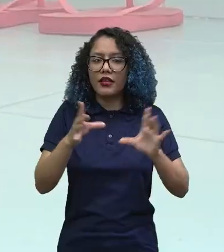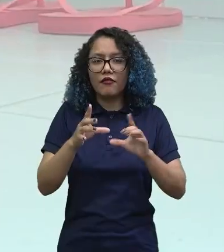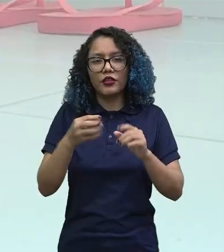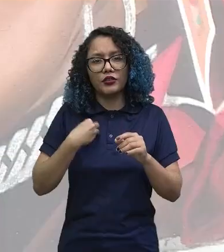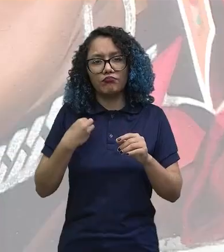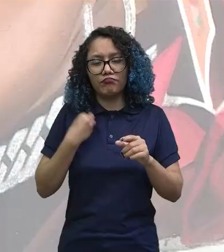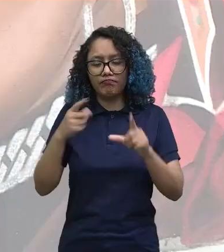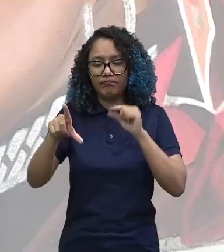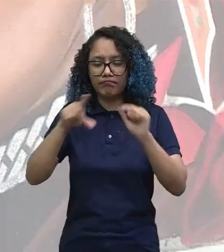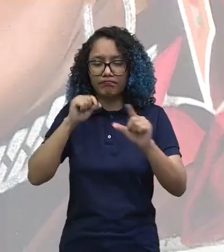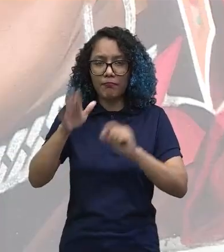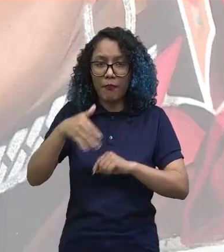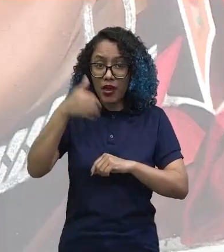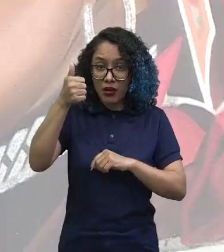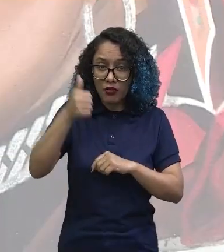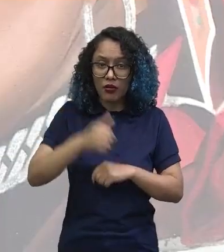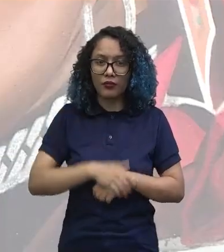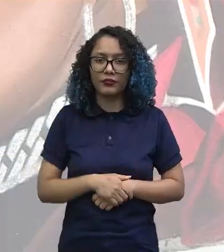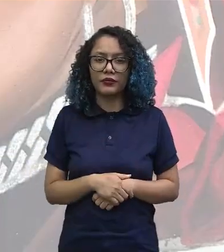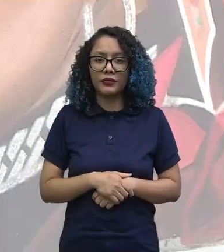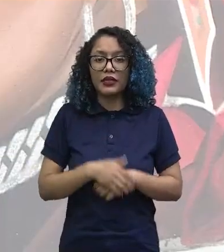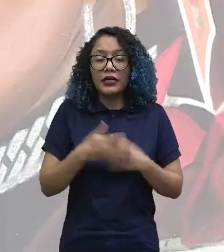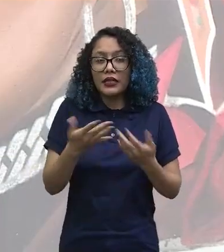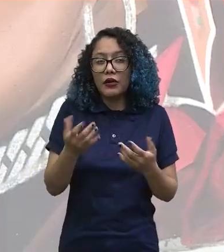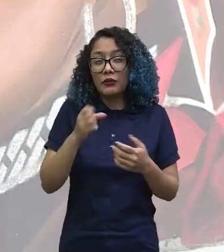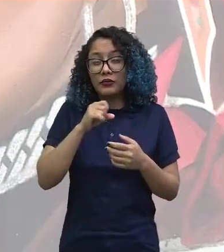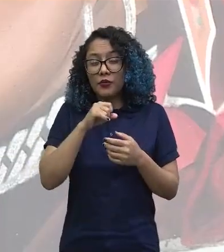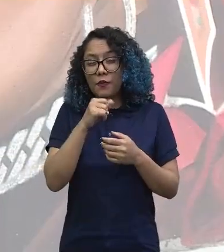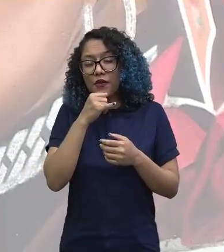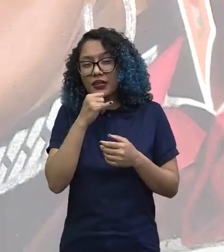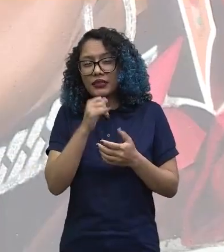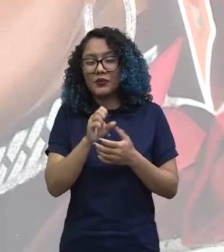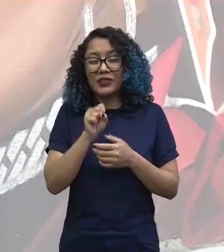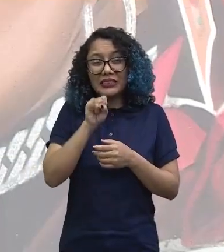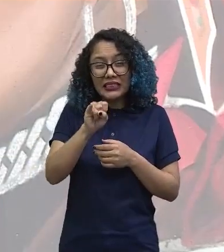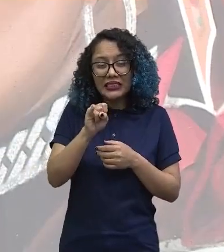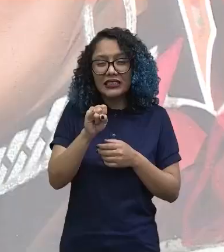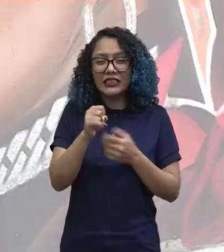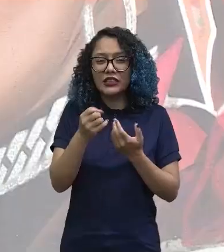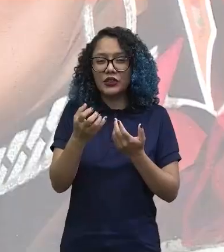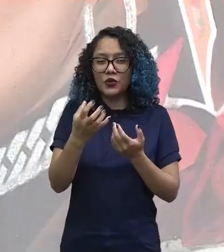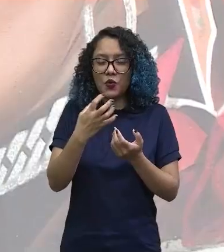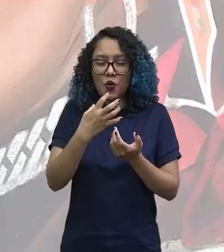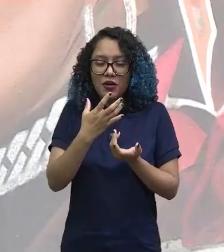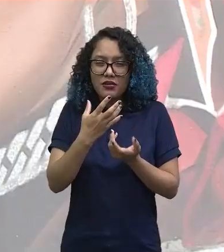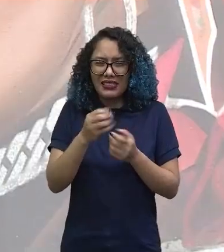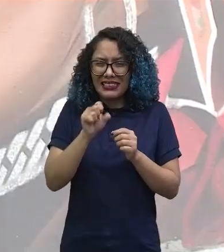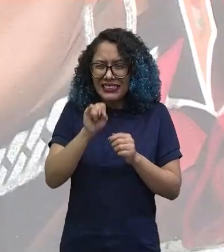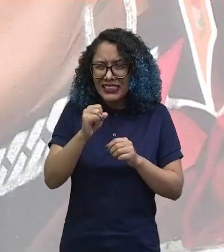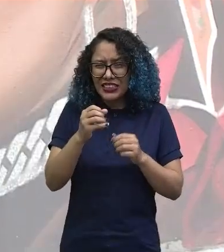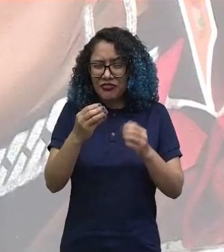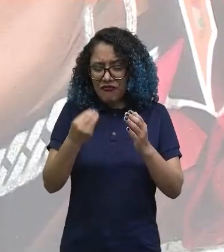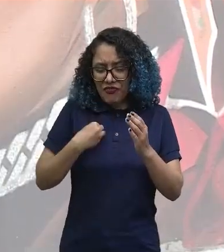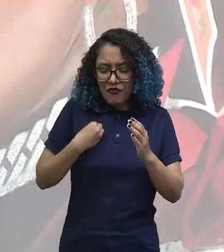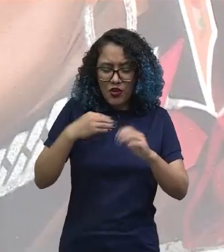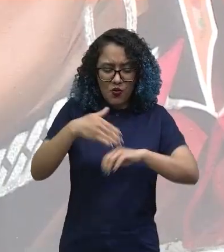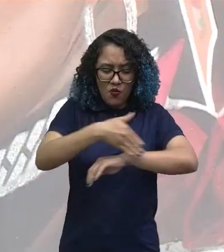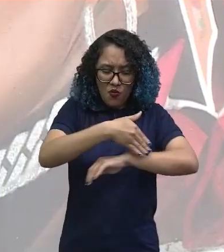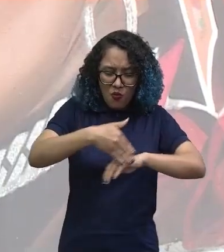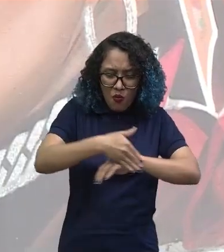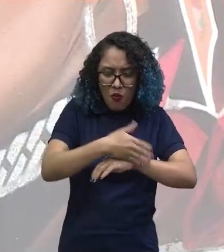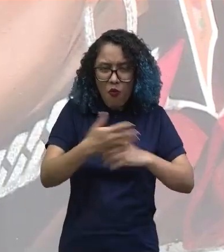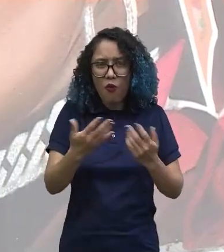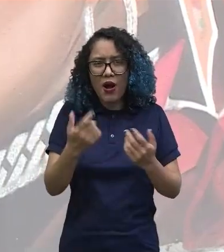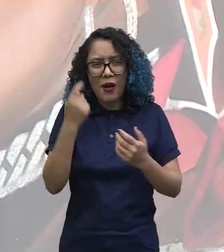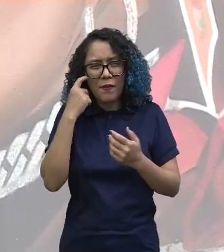vida. Então, ninguém consegue fazer isso estando em uma situação de sobrevivência na rua, onde você só consegue